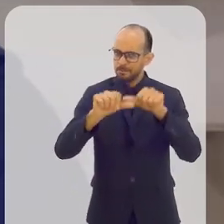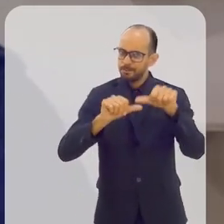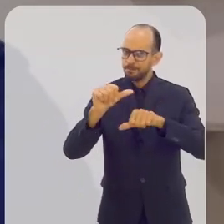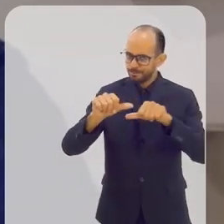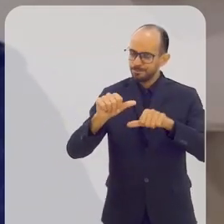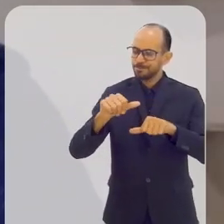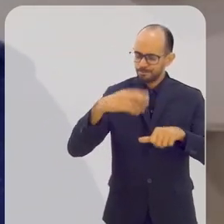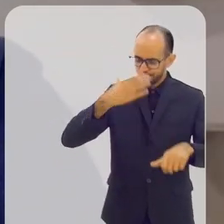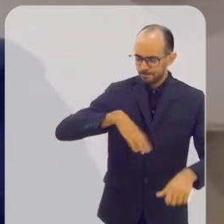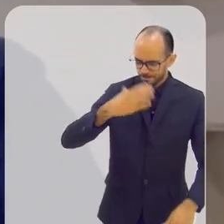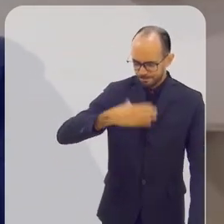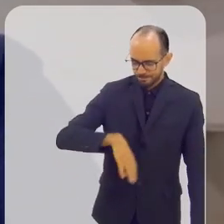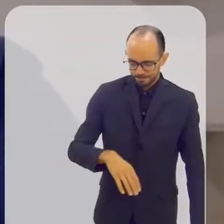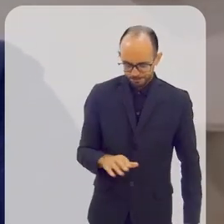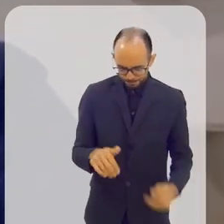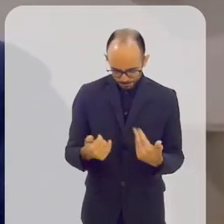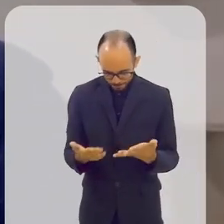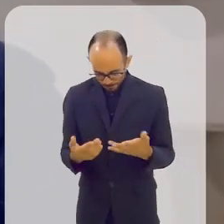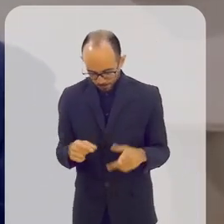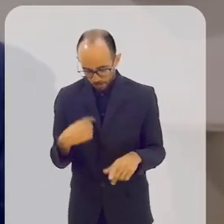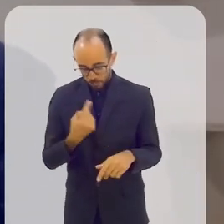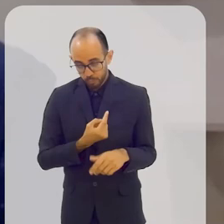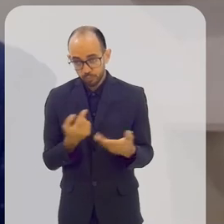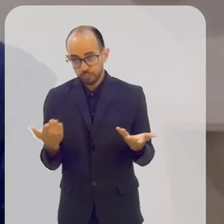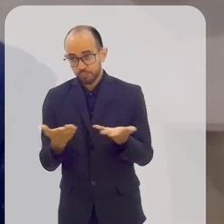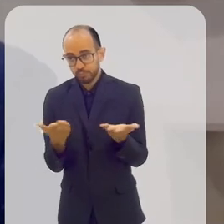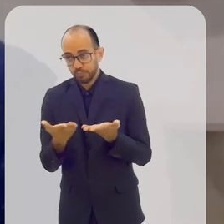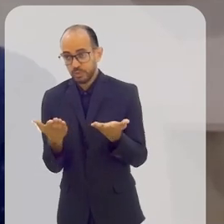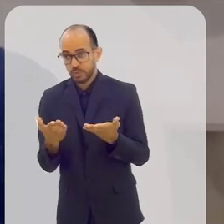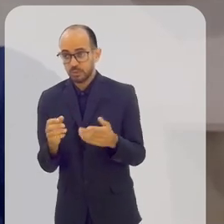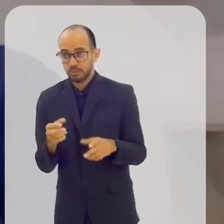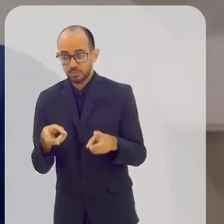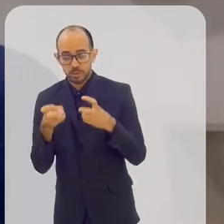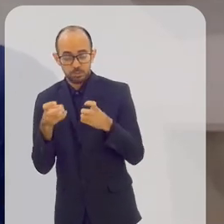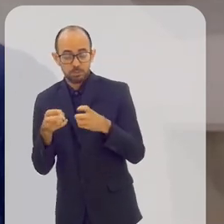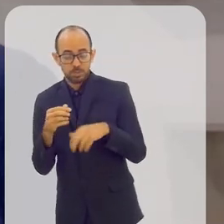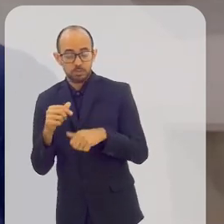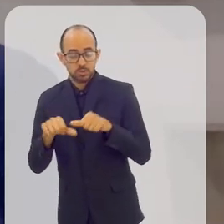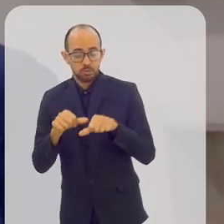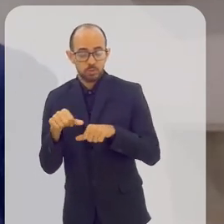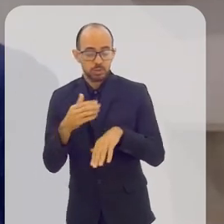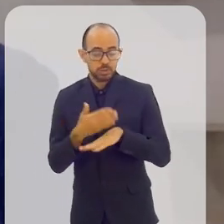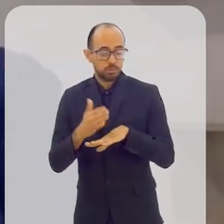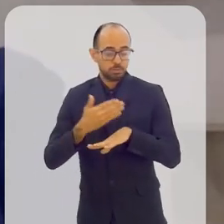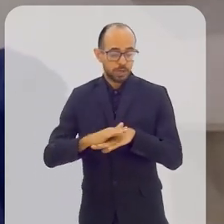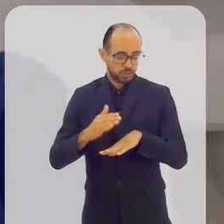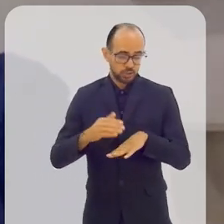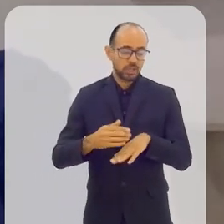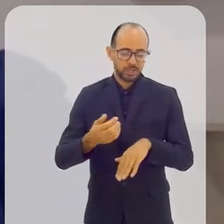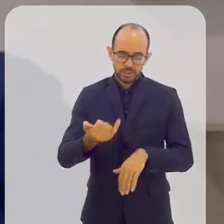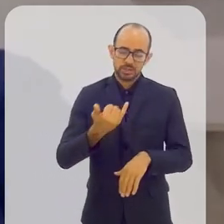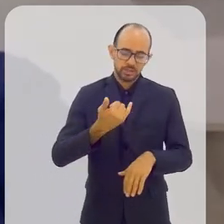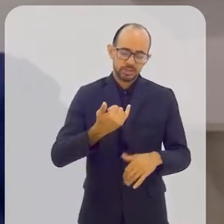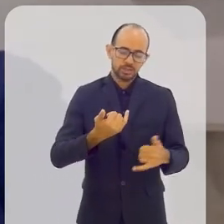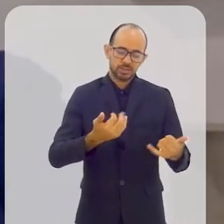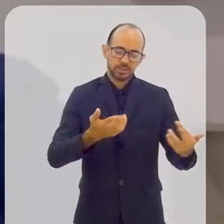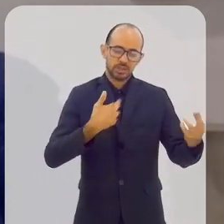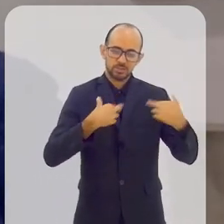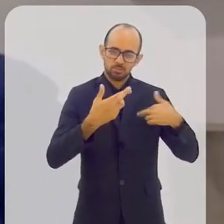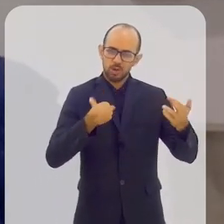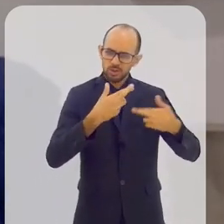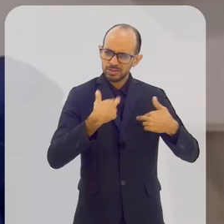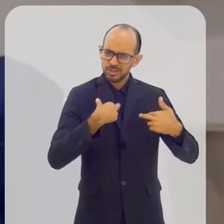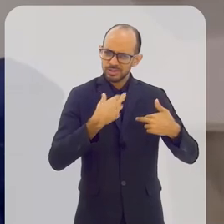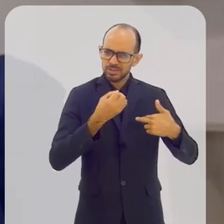de comportamento. Então, isso a gente tem visto na prática. E esse retorno tem sido muito positivo.